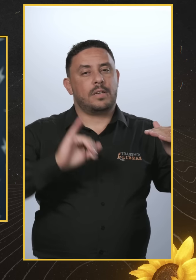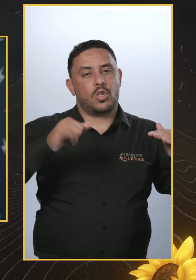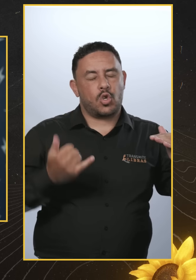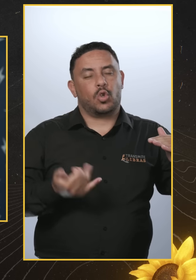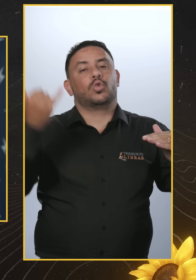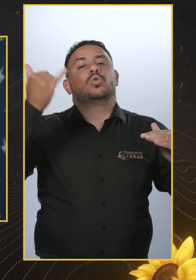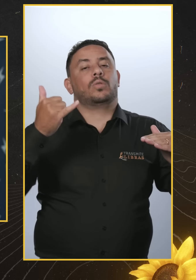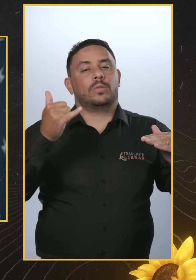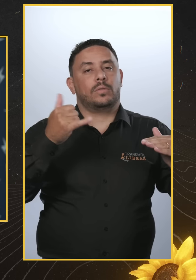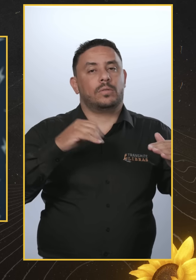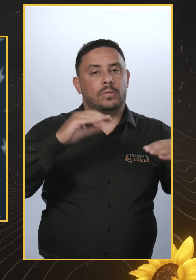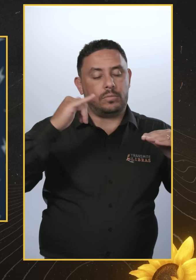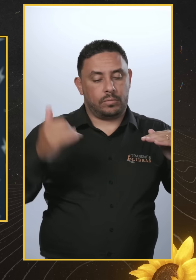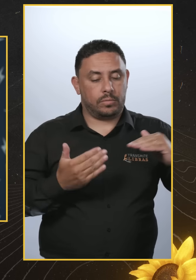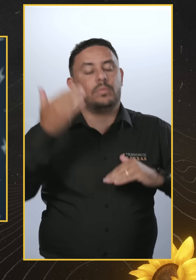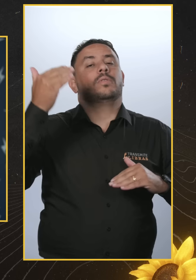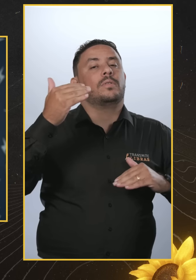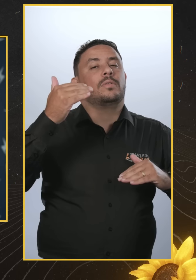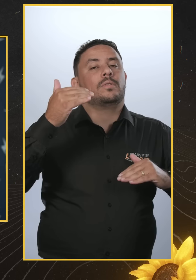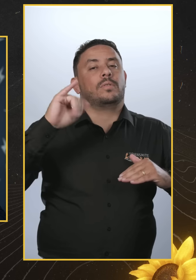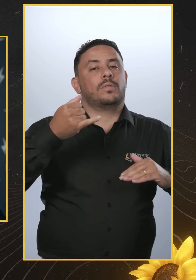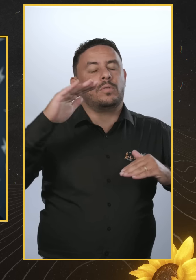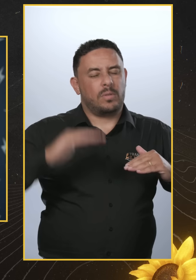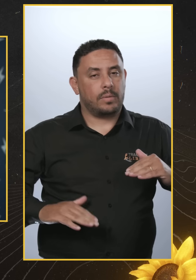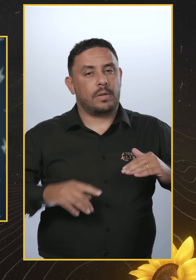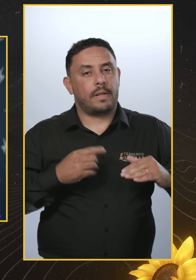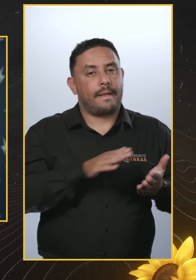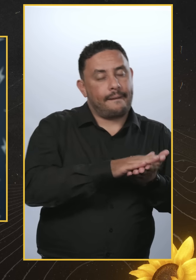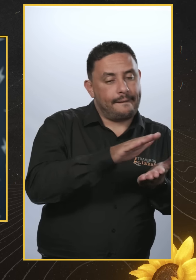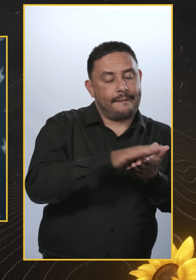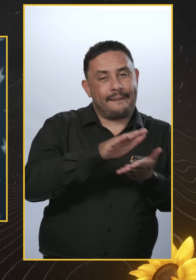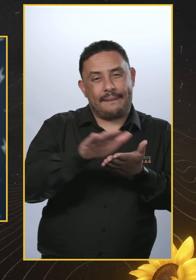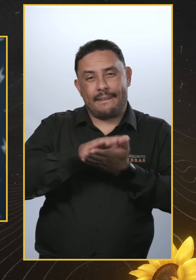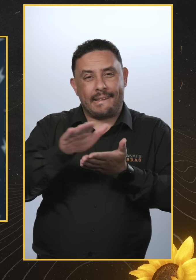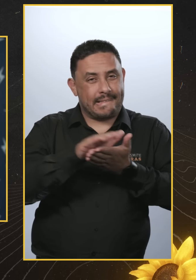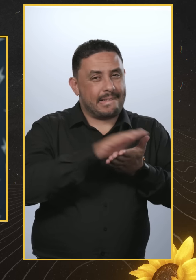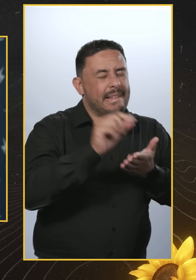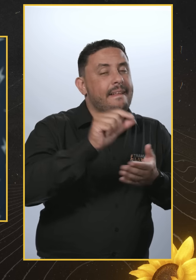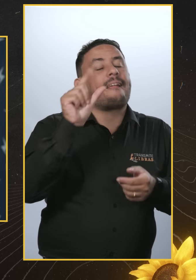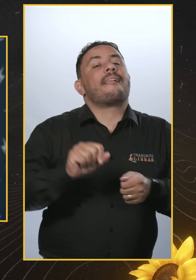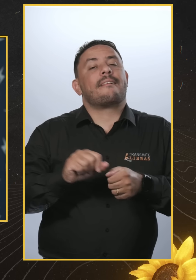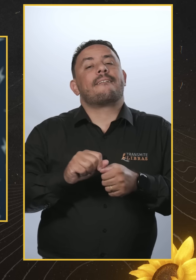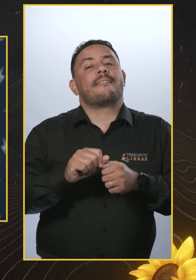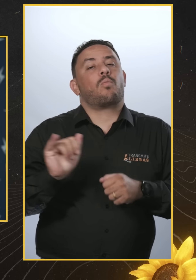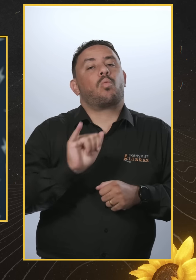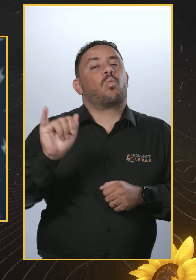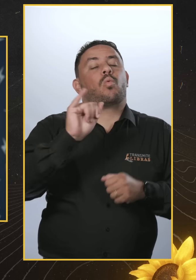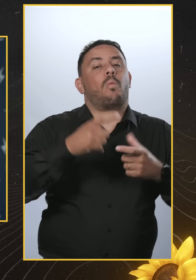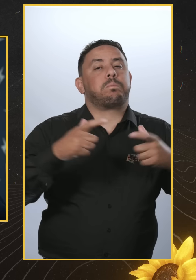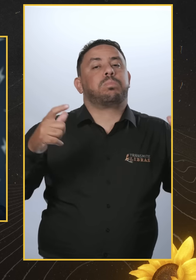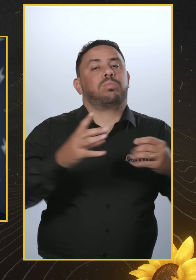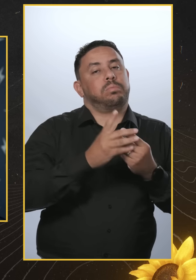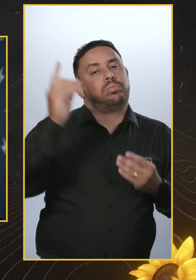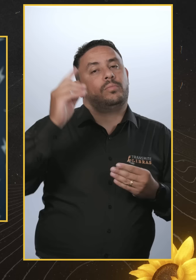investidor ama a taxa de juro Alta só que a taxa de juro baixa o cara vai gastar dinheiro a doidado que que vai fazer inflação vai aumentar o dólar já tá